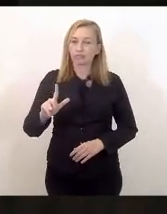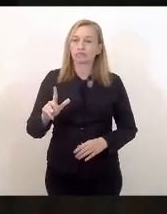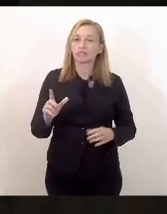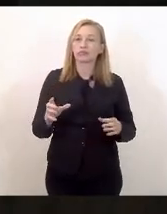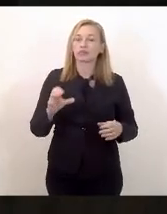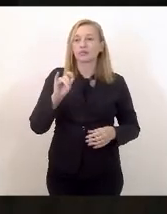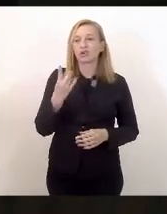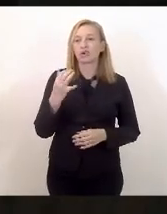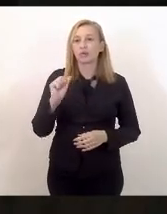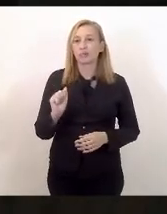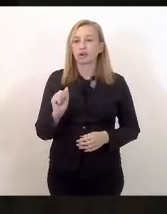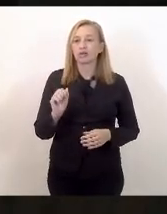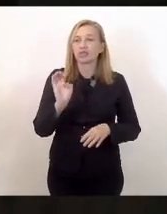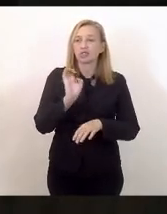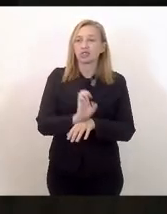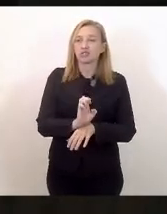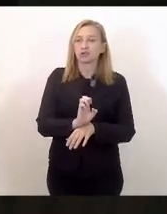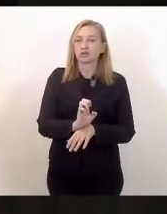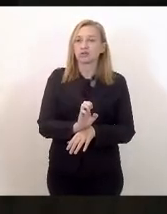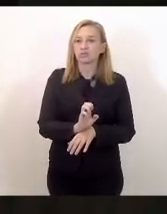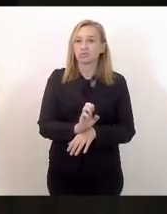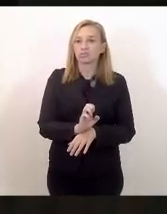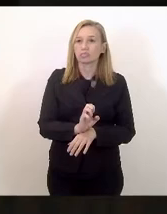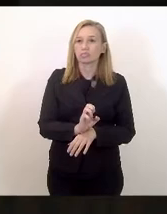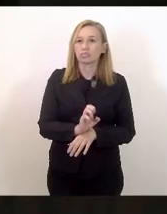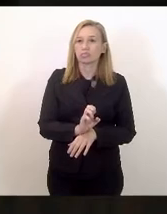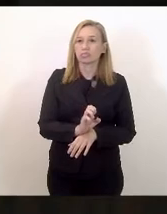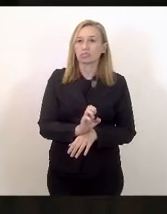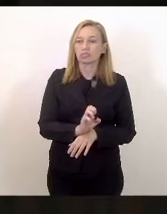campanha estadual